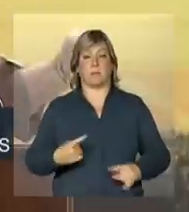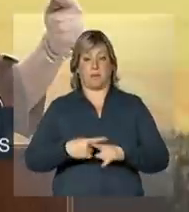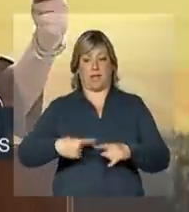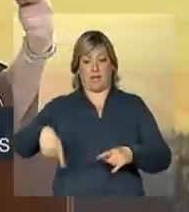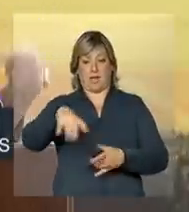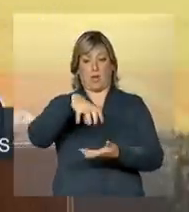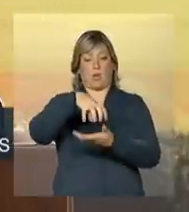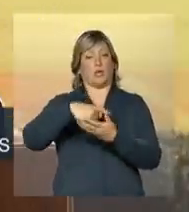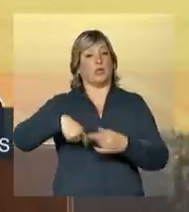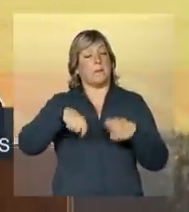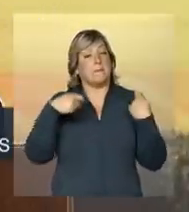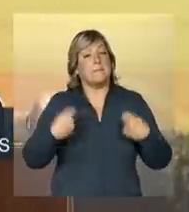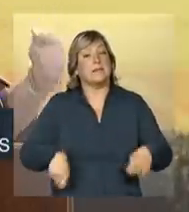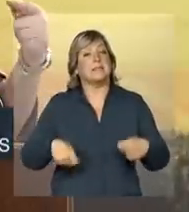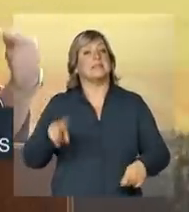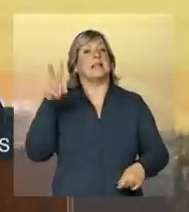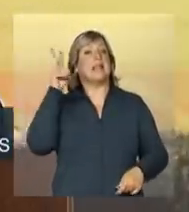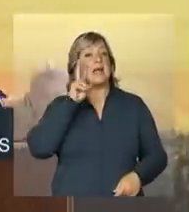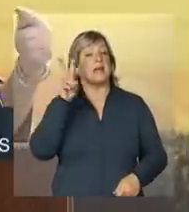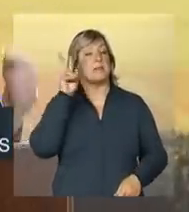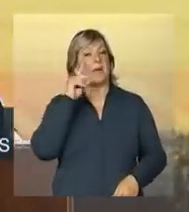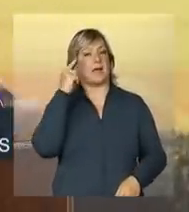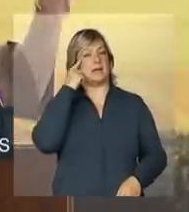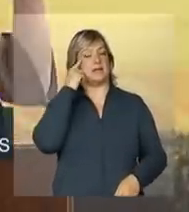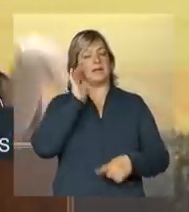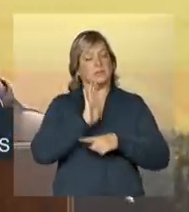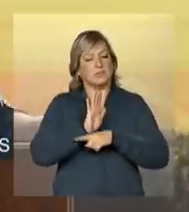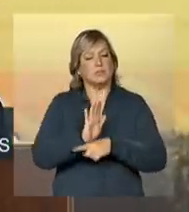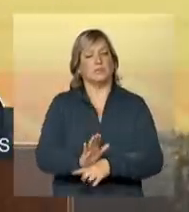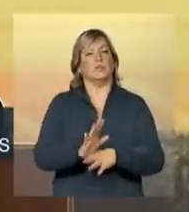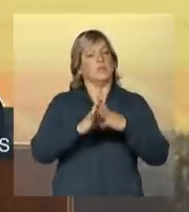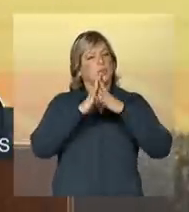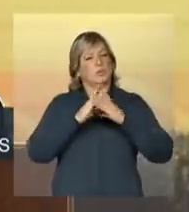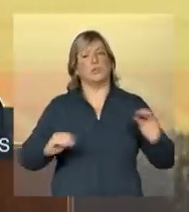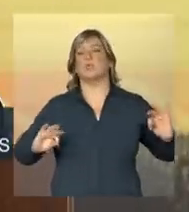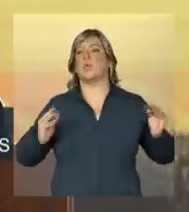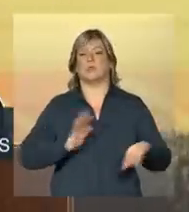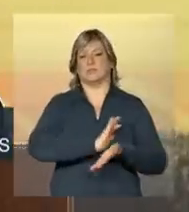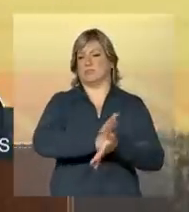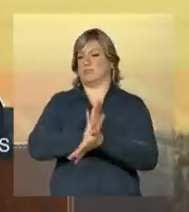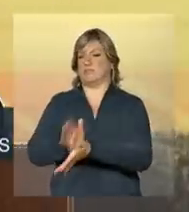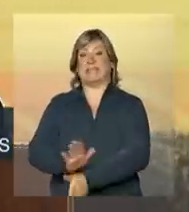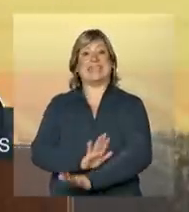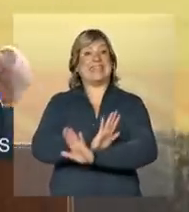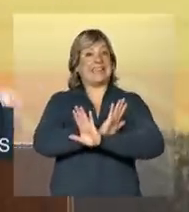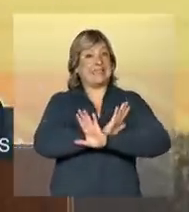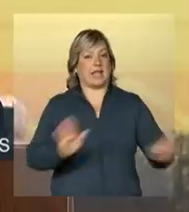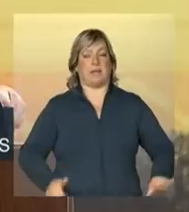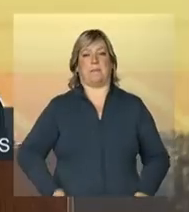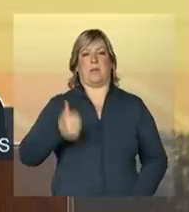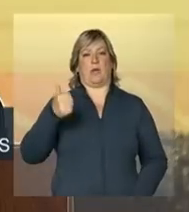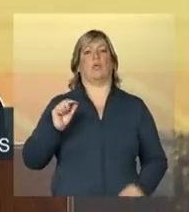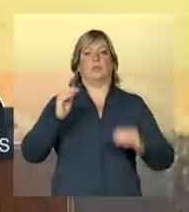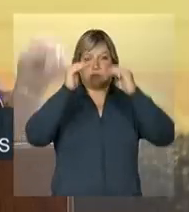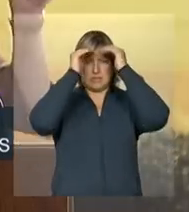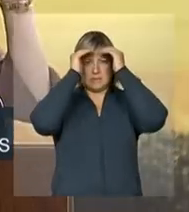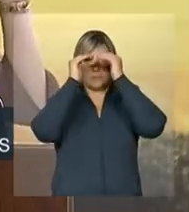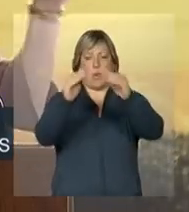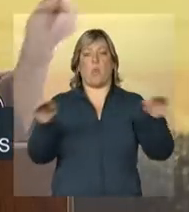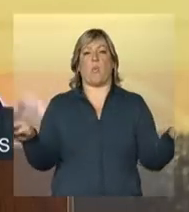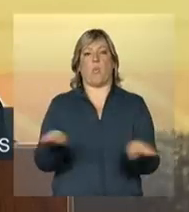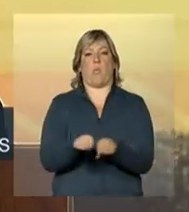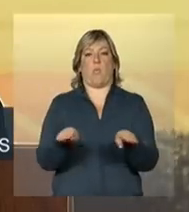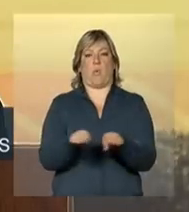temos de lembrar para poder acabar com todas as consequências dela um país que teve